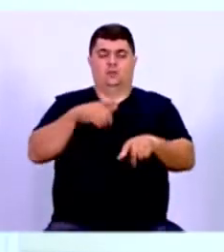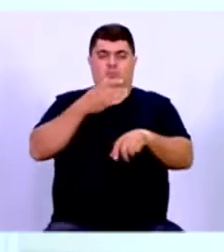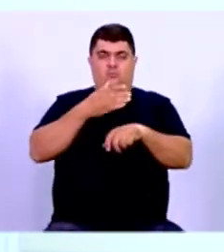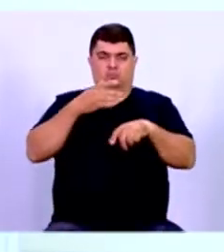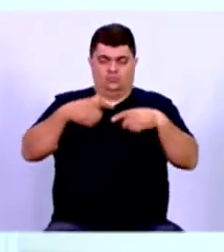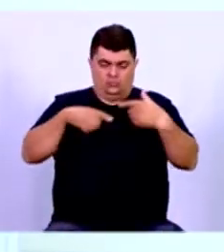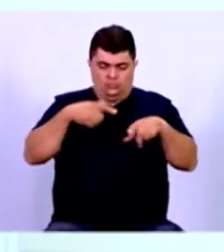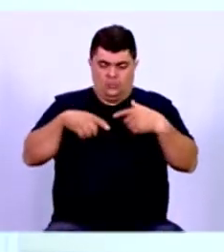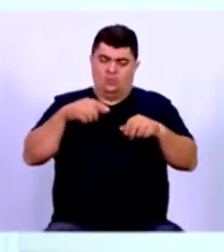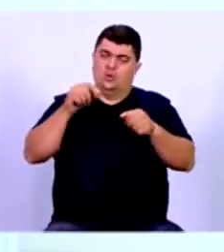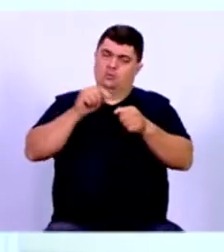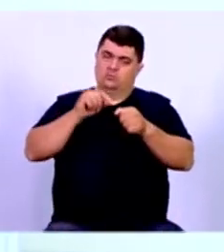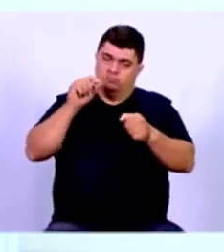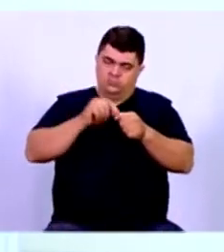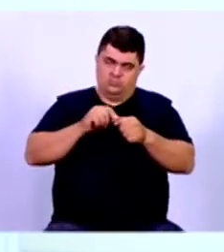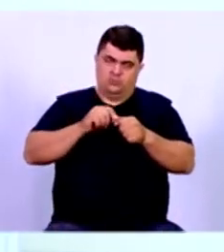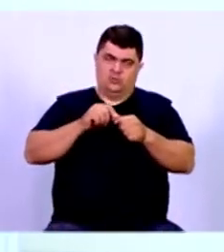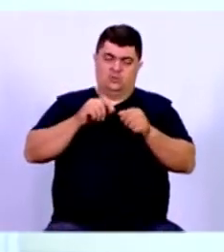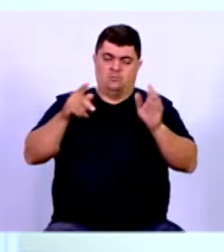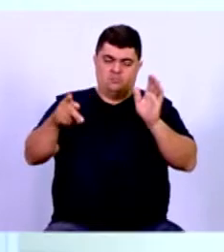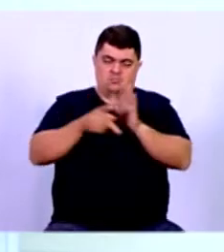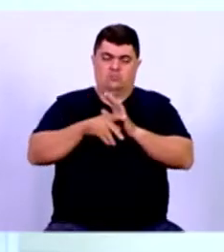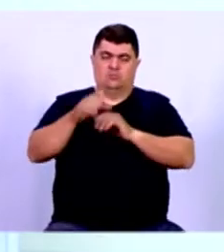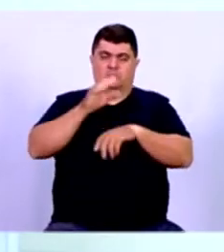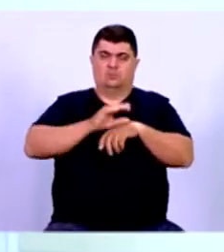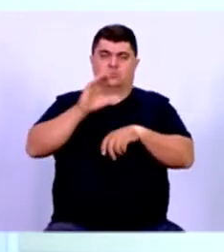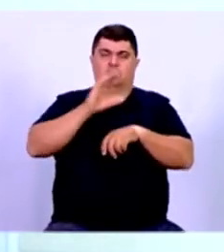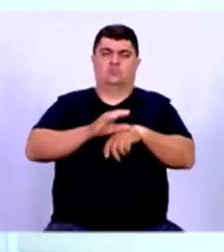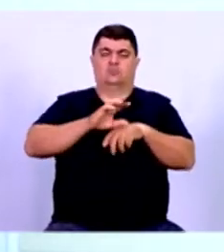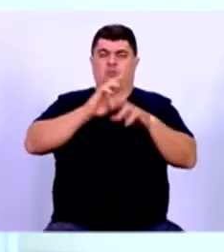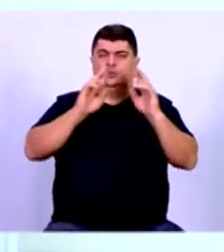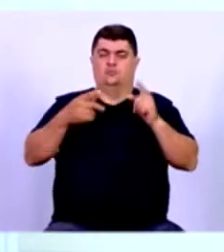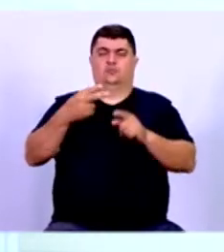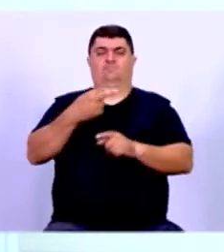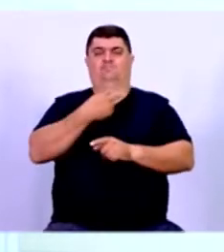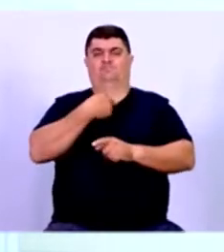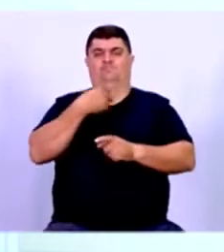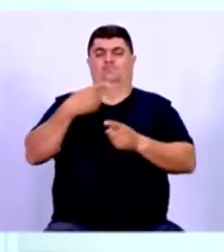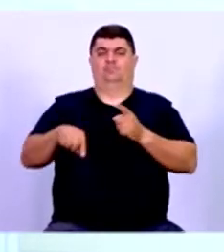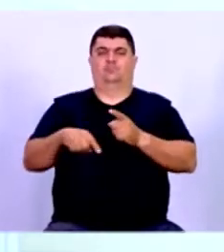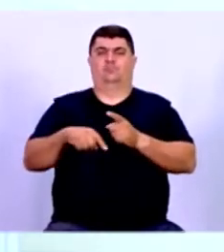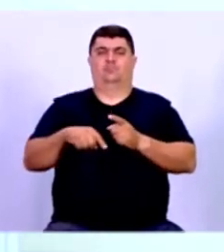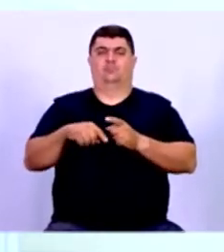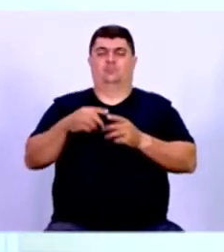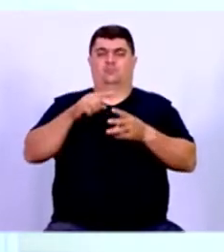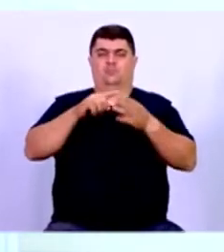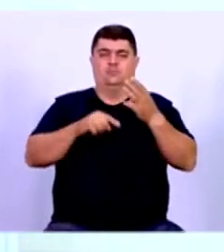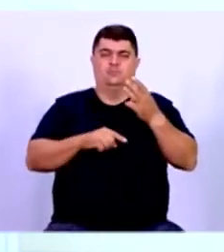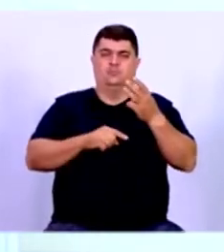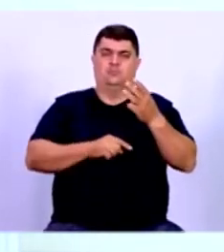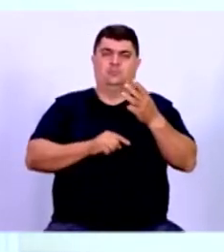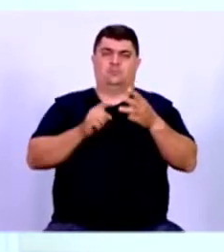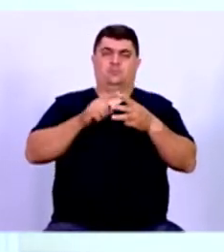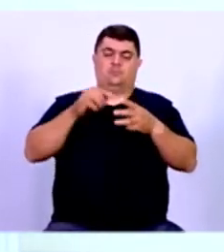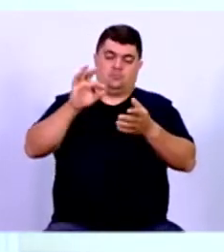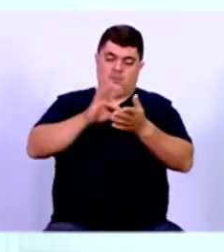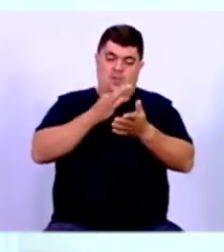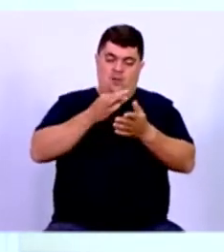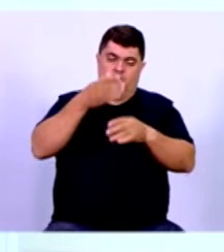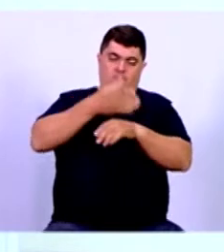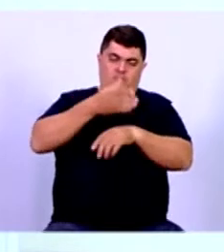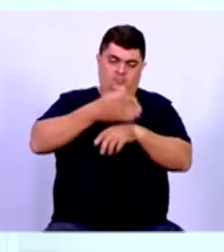diretamente relacionada ao seu perfil de formação. Você não pode realizar atividades distintas. Então, são 3 condições: estar devidamente